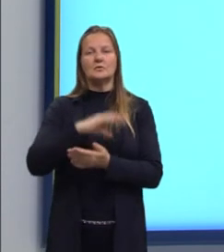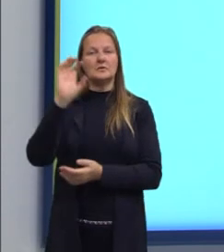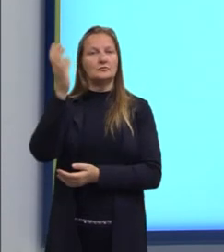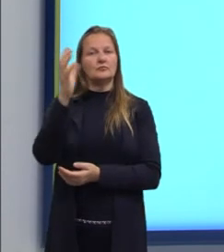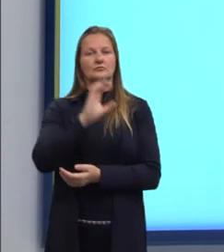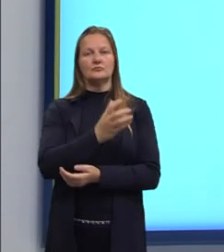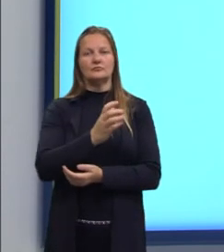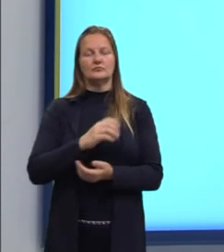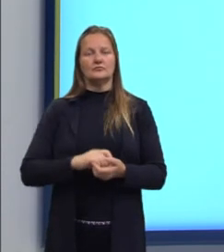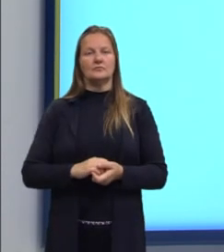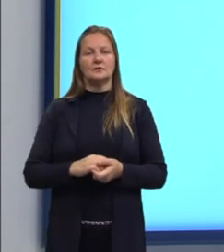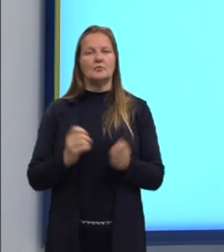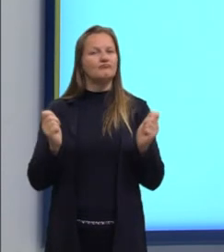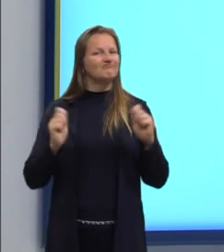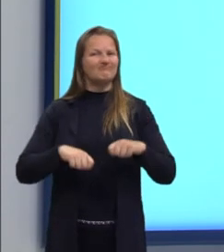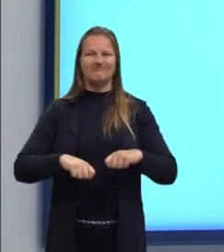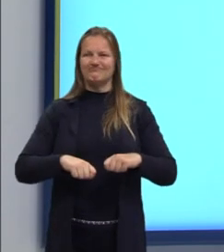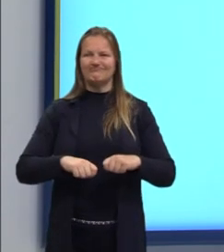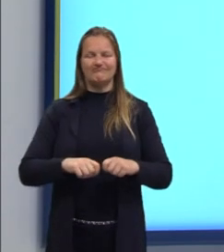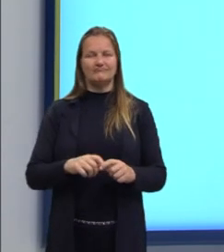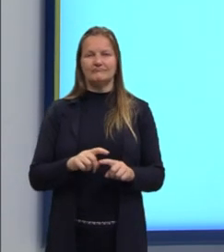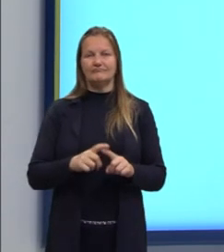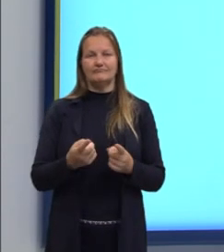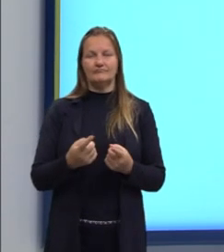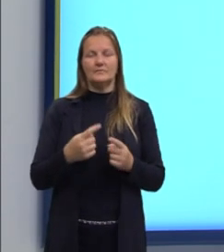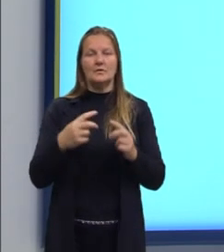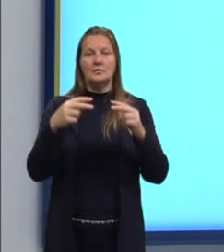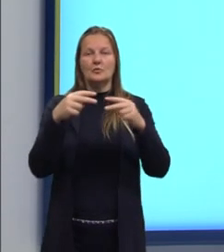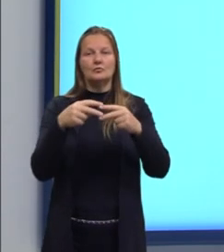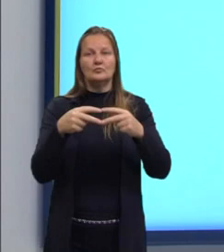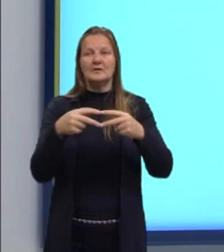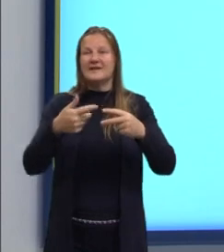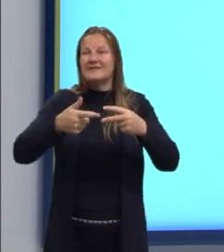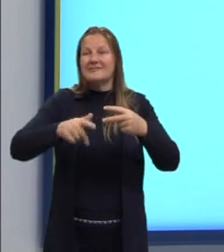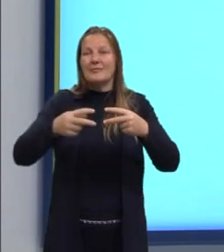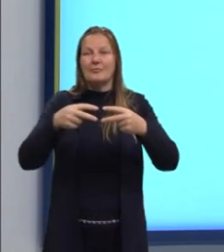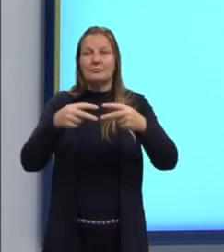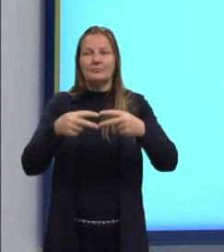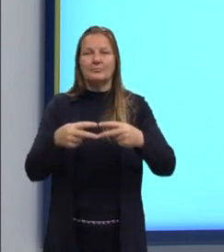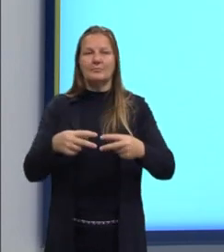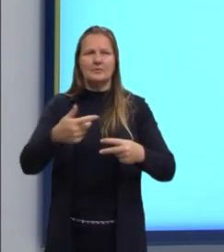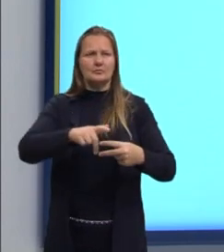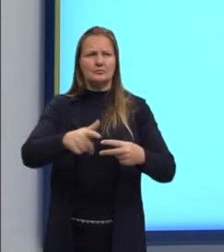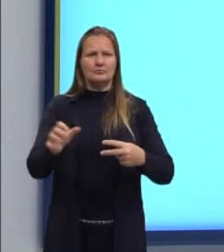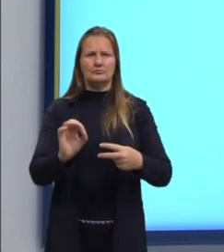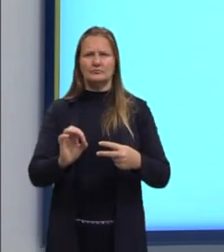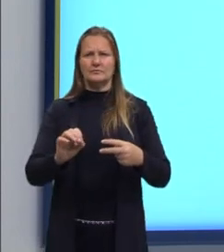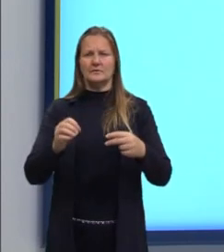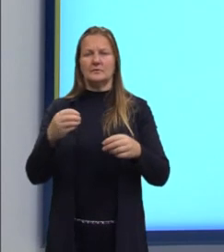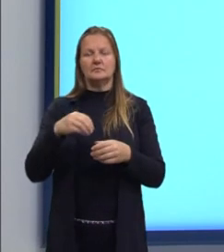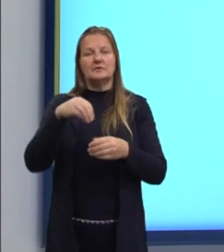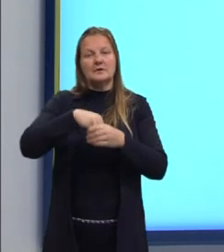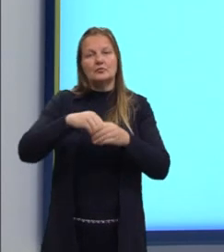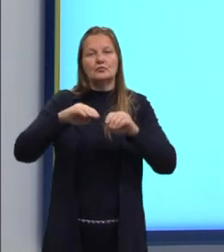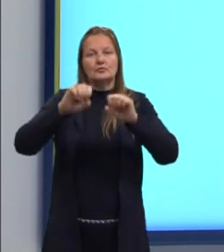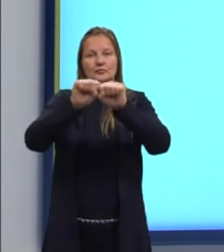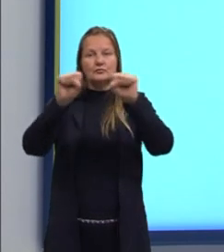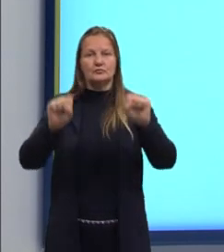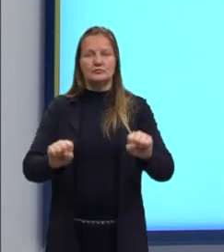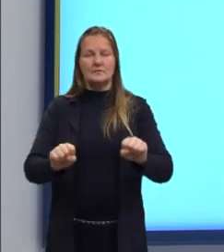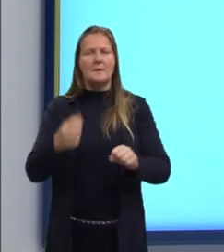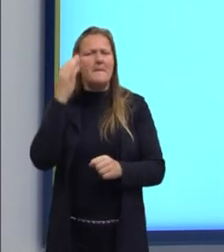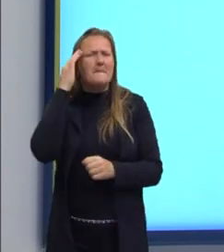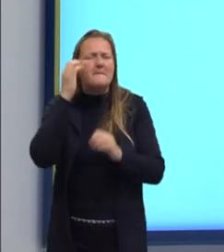alguma Então não vai ter nenhum para ordenado que vai satisfazer né o nosso sistema para a gente entender